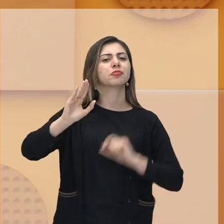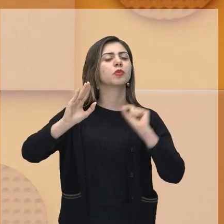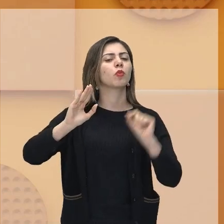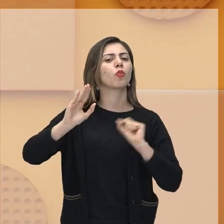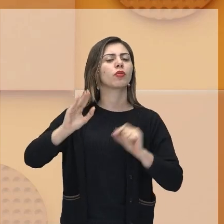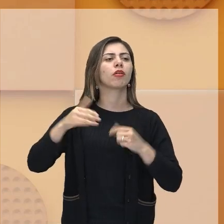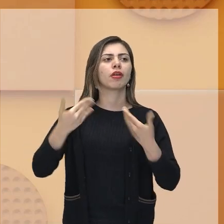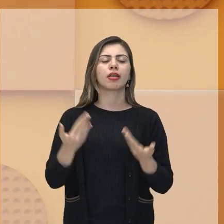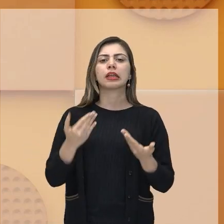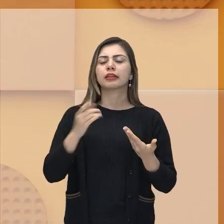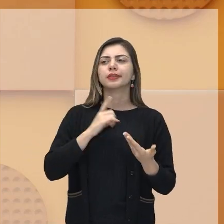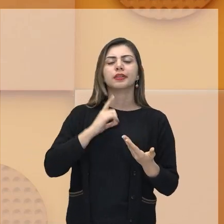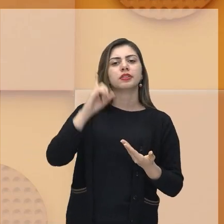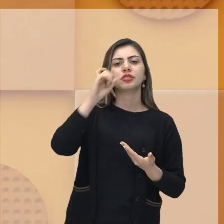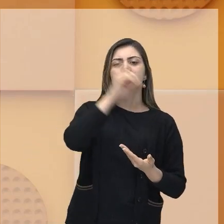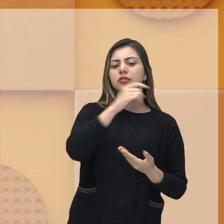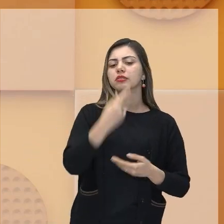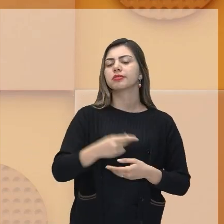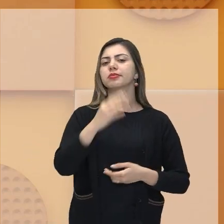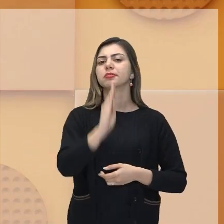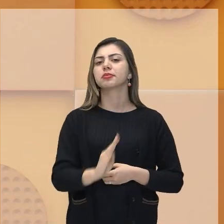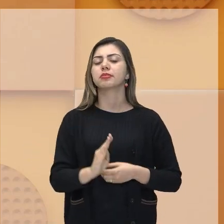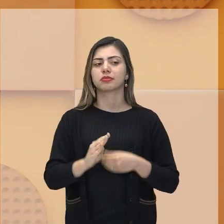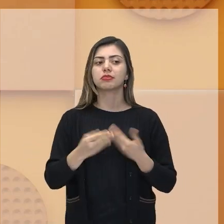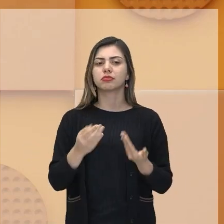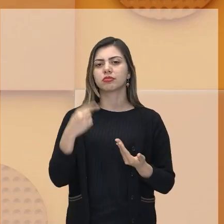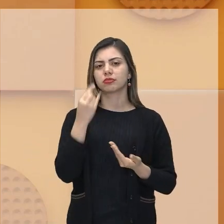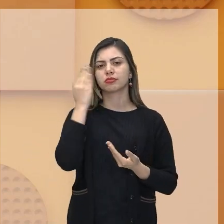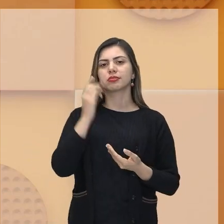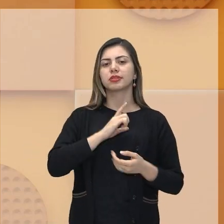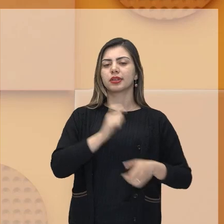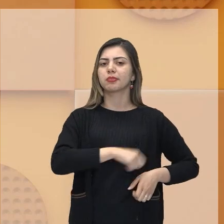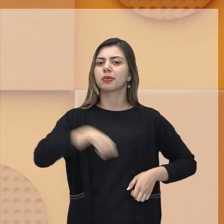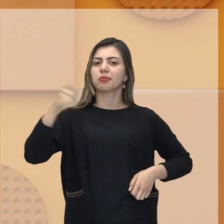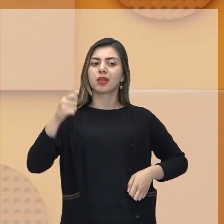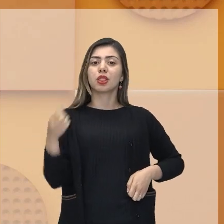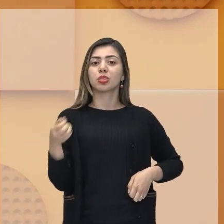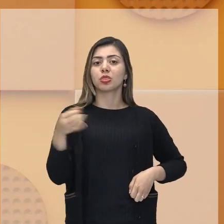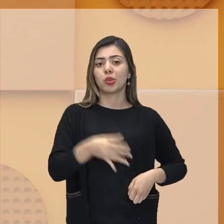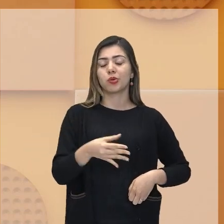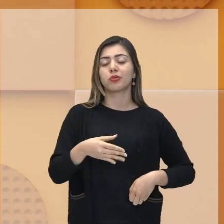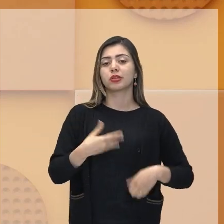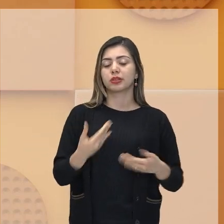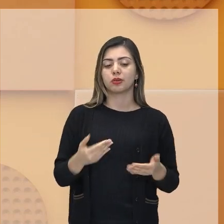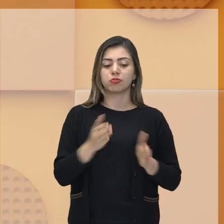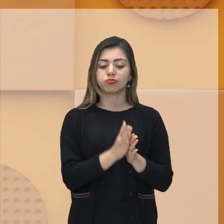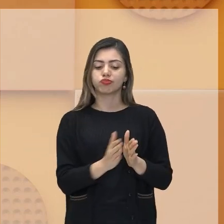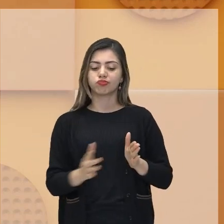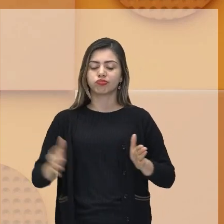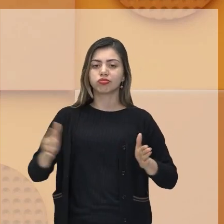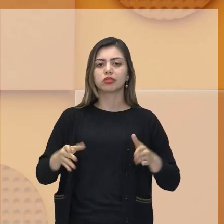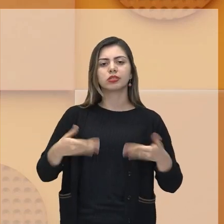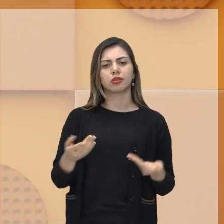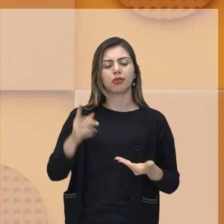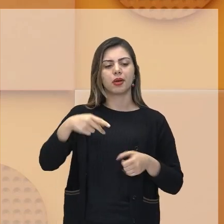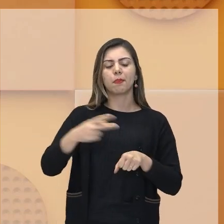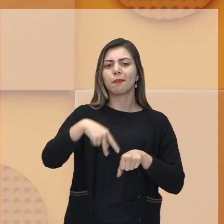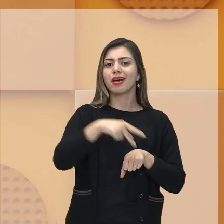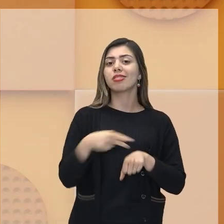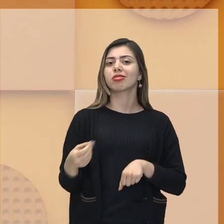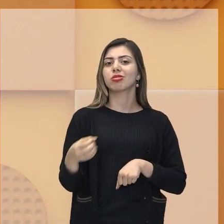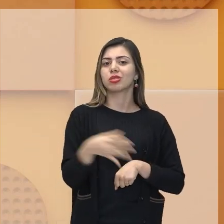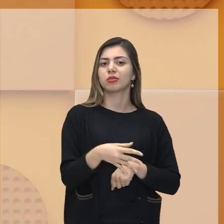principal dificuldade que o Brasil, recém-independente, né, gente? Uma jovem nação, uma nação ainda em